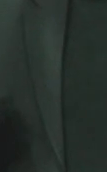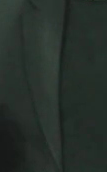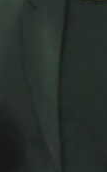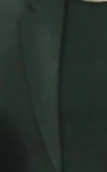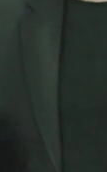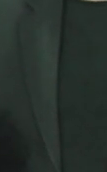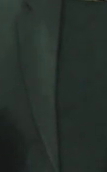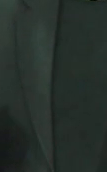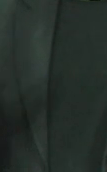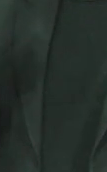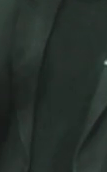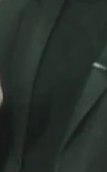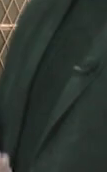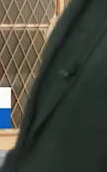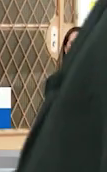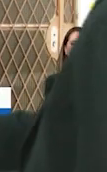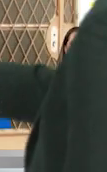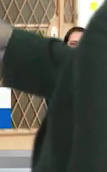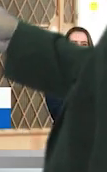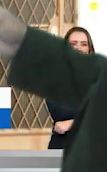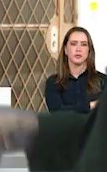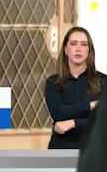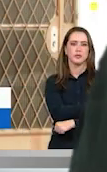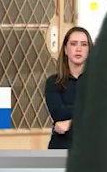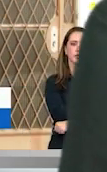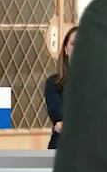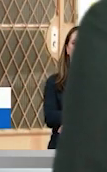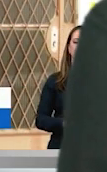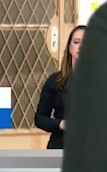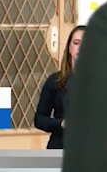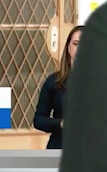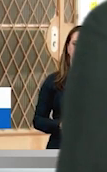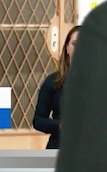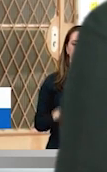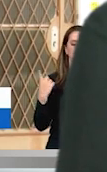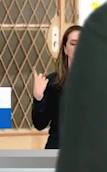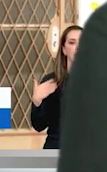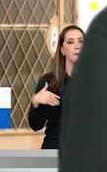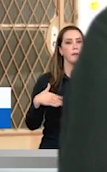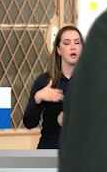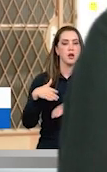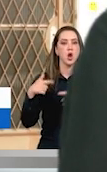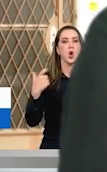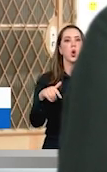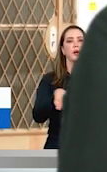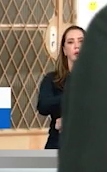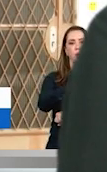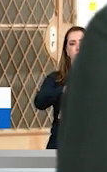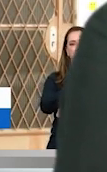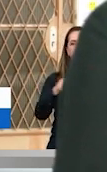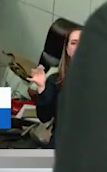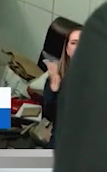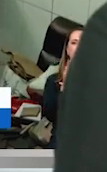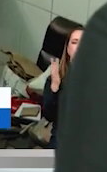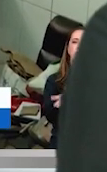inclusive aqui o nosso personagem da matéria, é de uma sapataria, tem tudo a ver, vamos ver. Na esquina de uma das ruas mais movimentadas